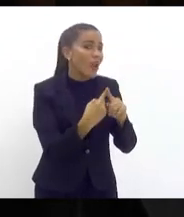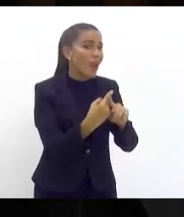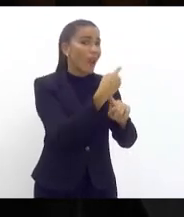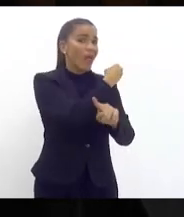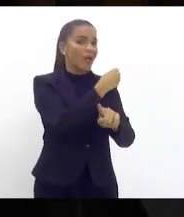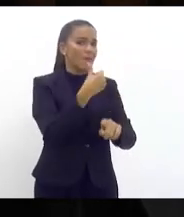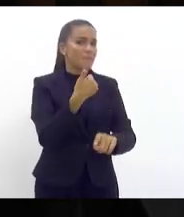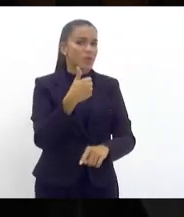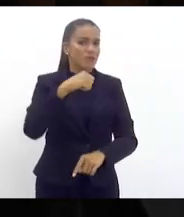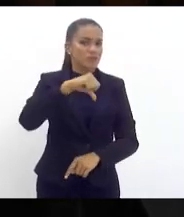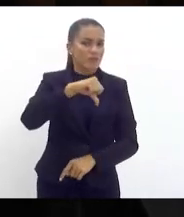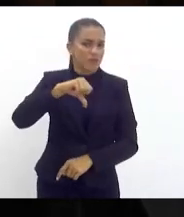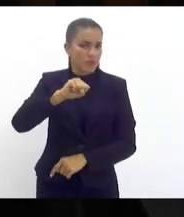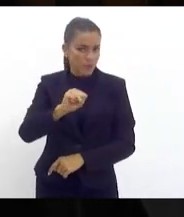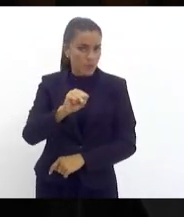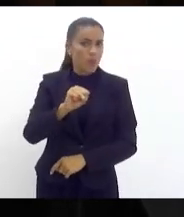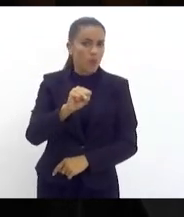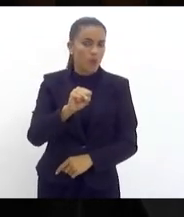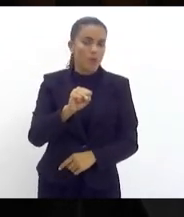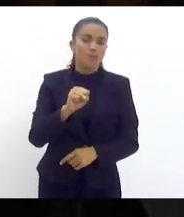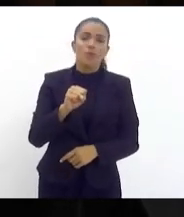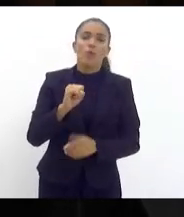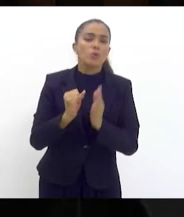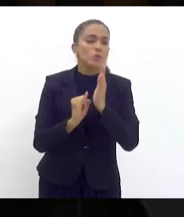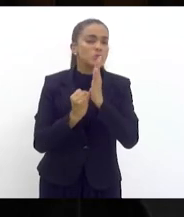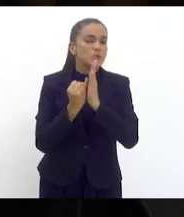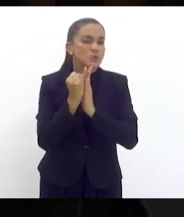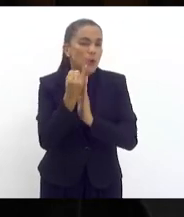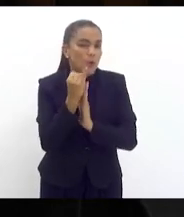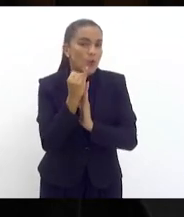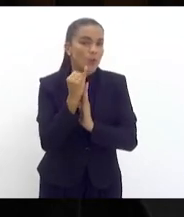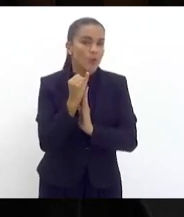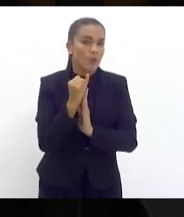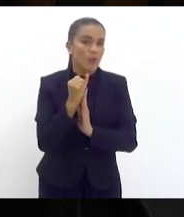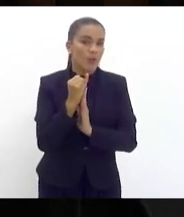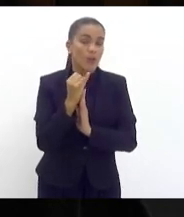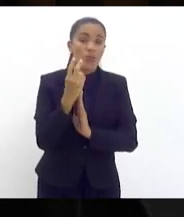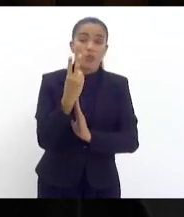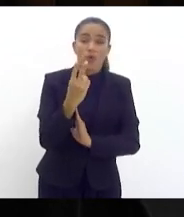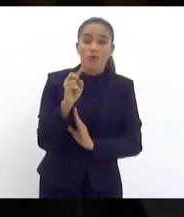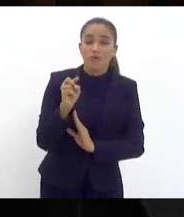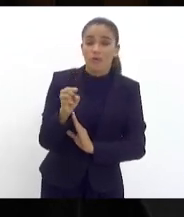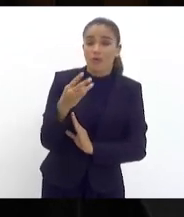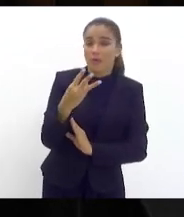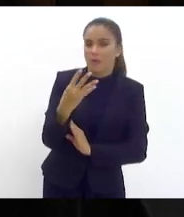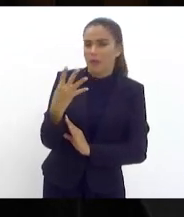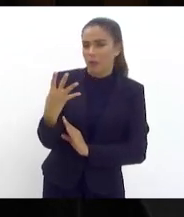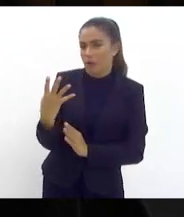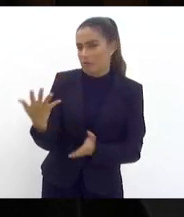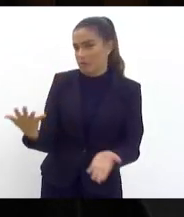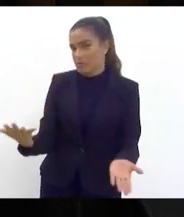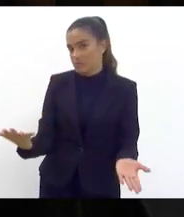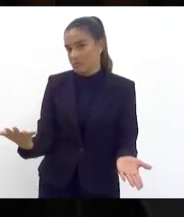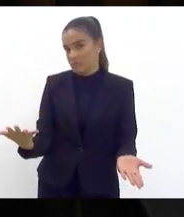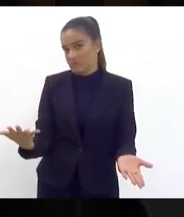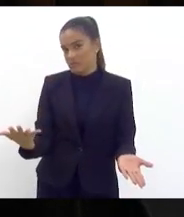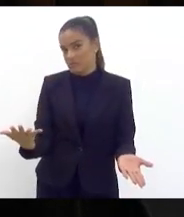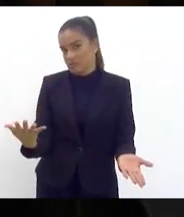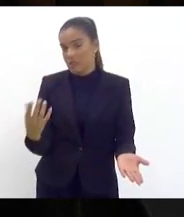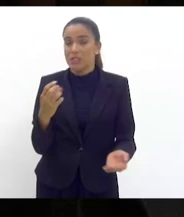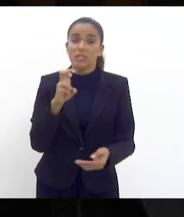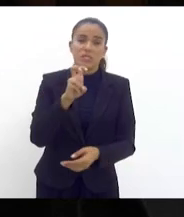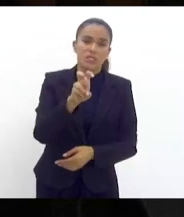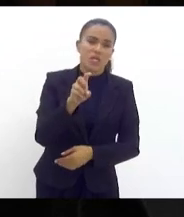né, uma taxa de juros de 2,34 vezes, né,